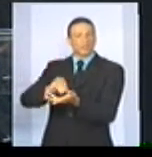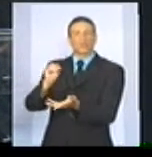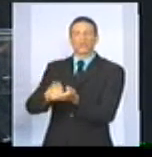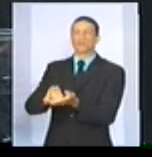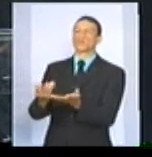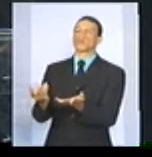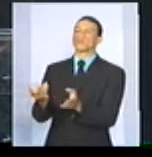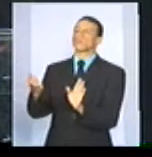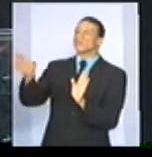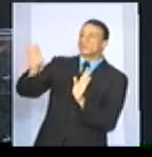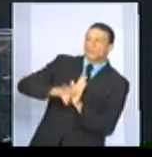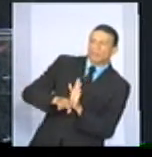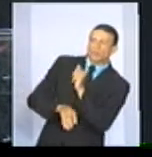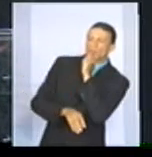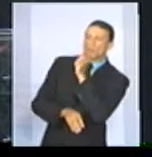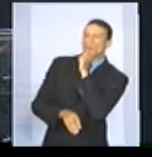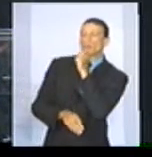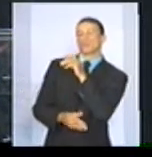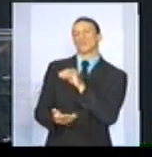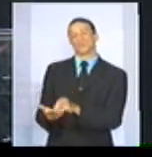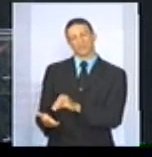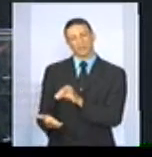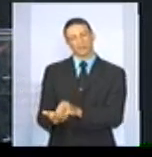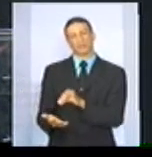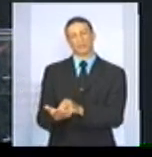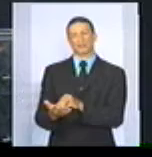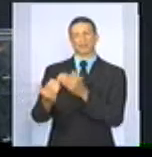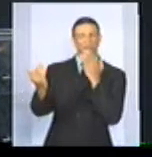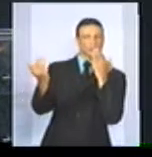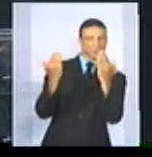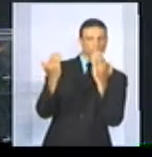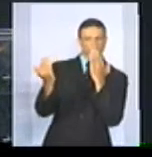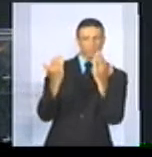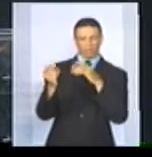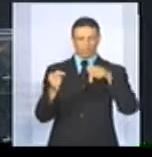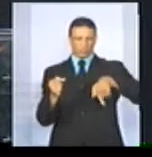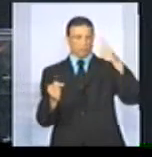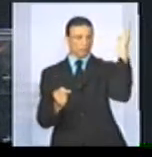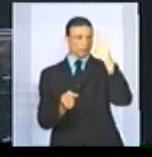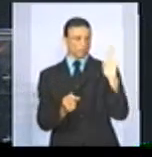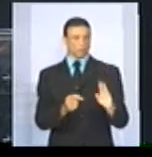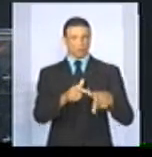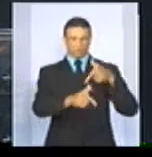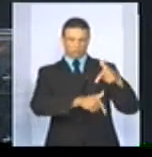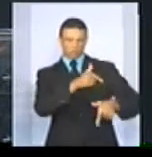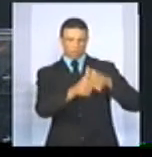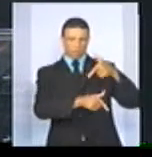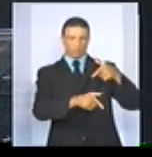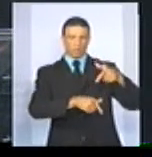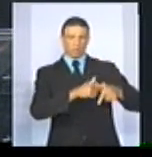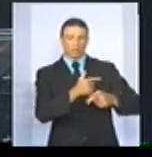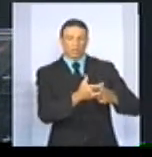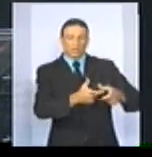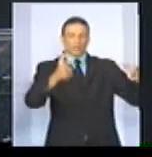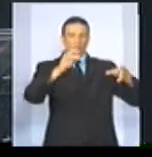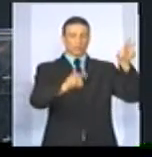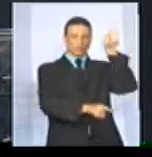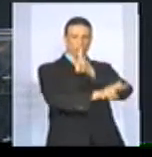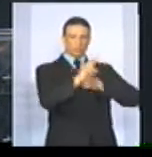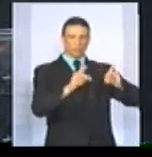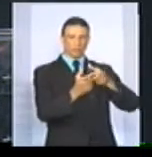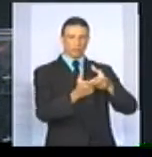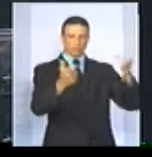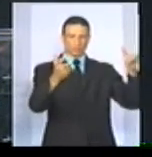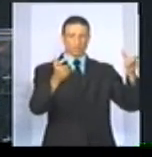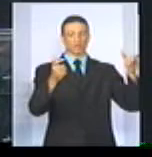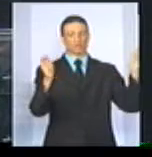numa medida ínfima, numa medida minúscula, comparado com o potencial que o Brasil tem de produção de audiovisual. De qualquer maneira,